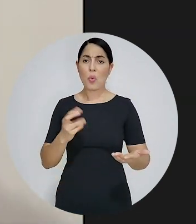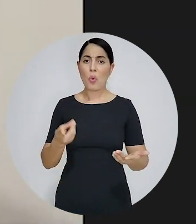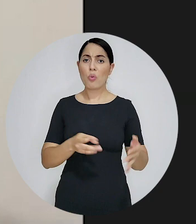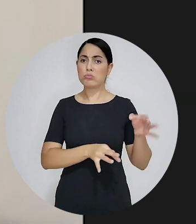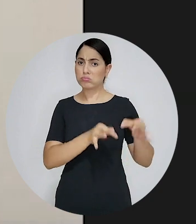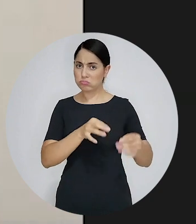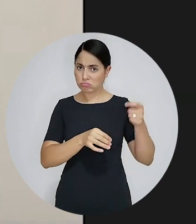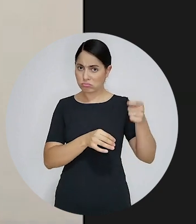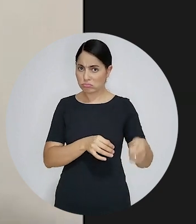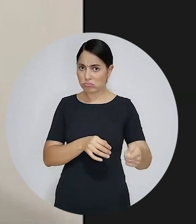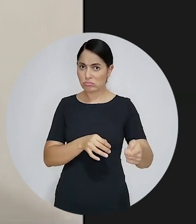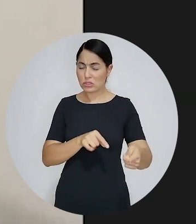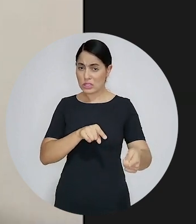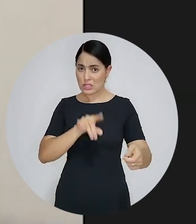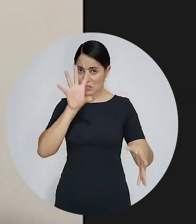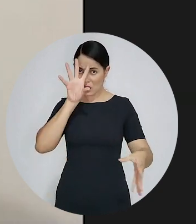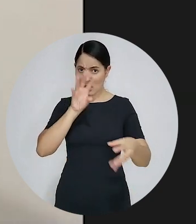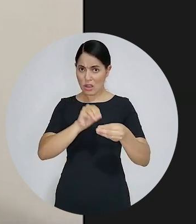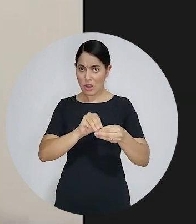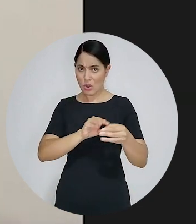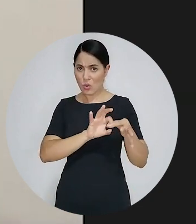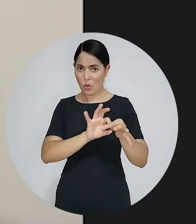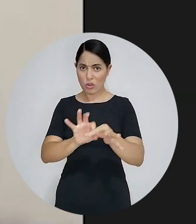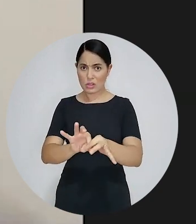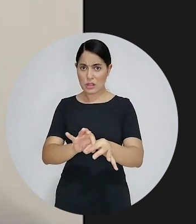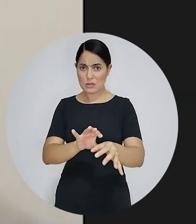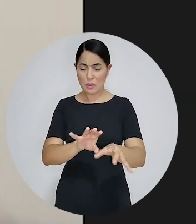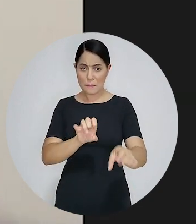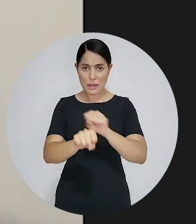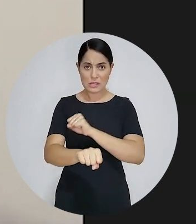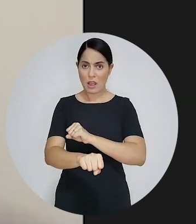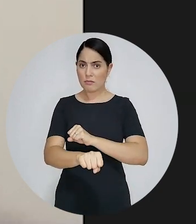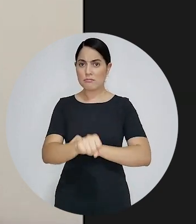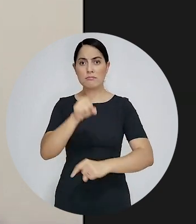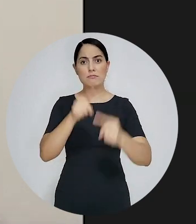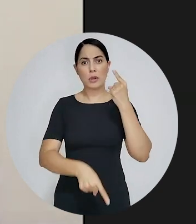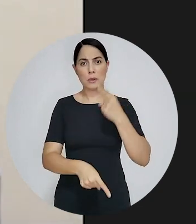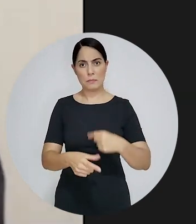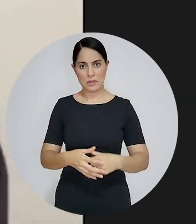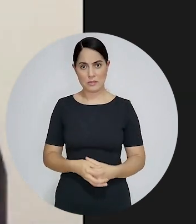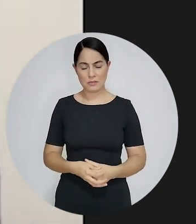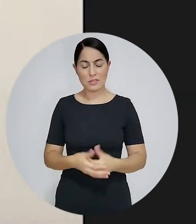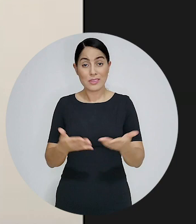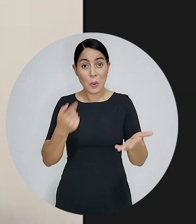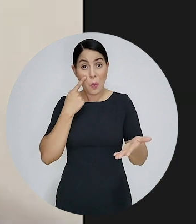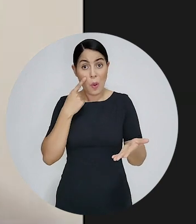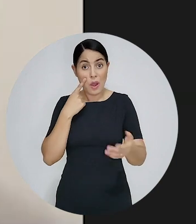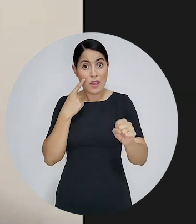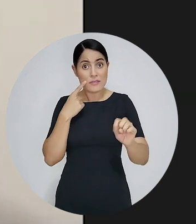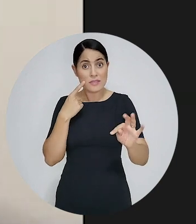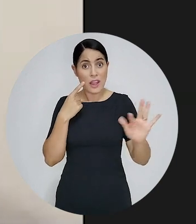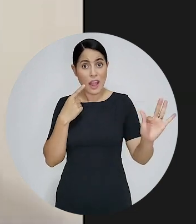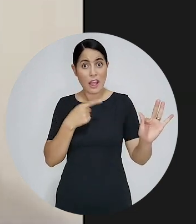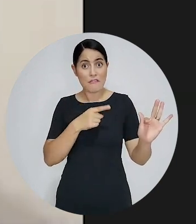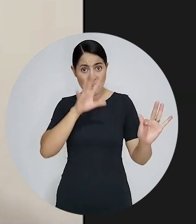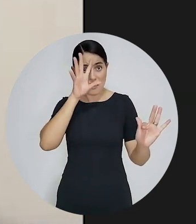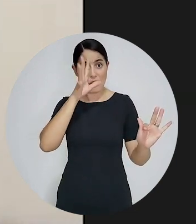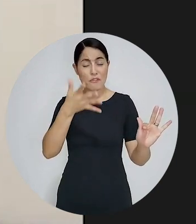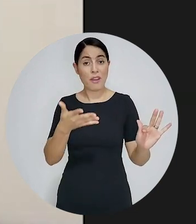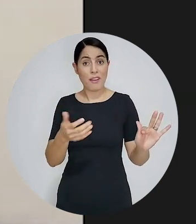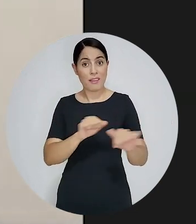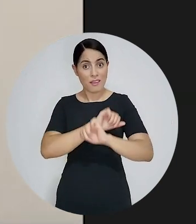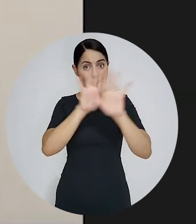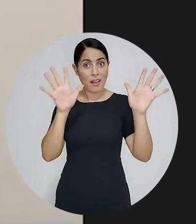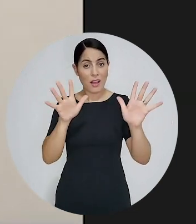qualquer magistrado de dar qualquer entendimento no sentido de matar um animal resgatado. Vejam a amplitude